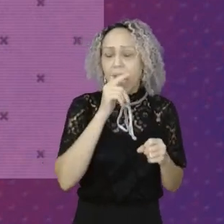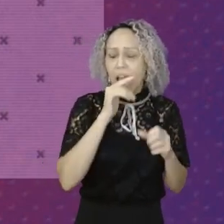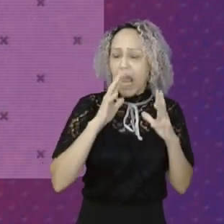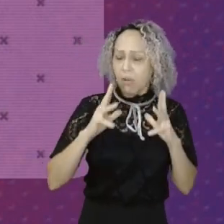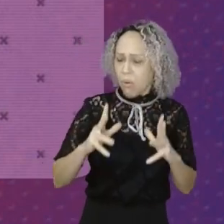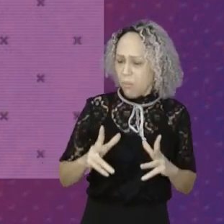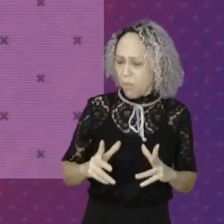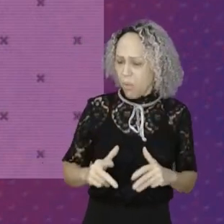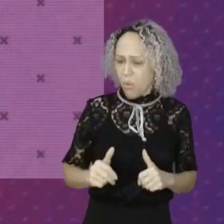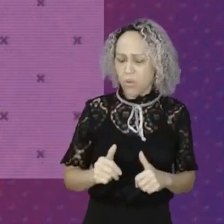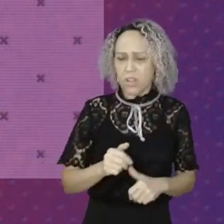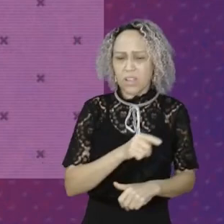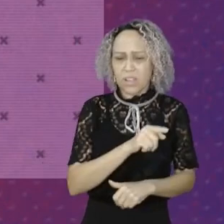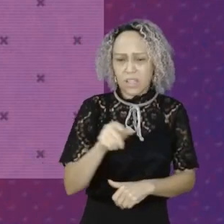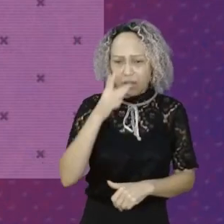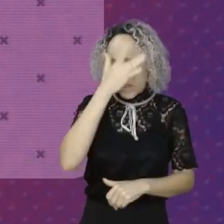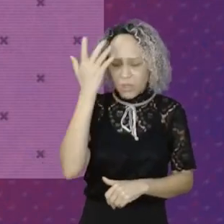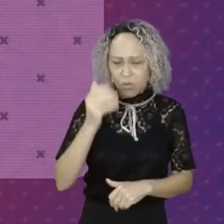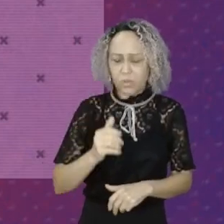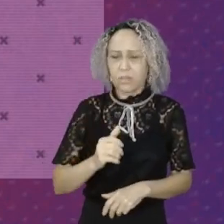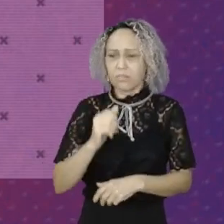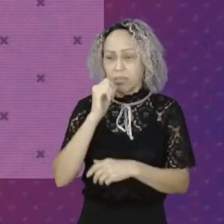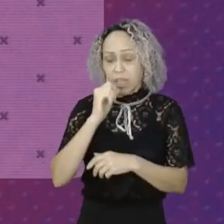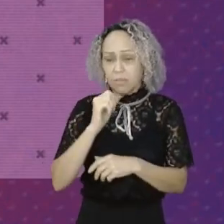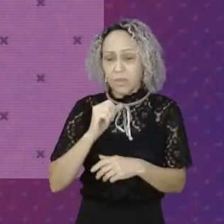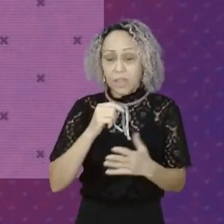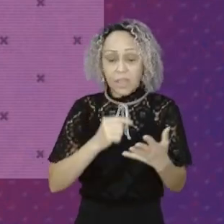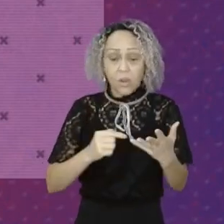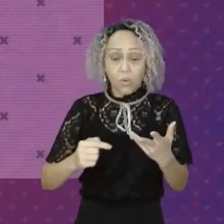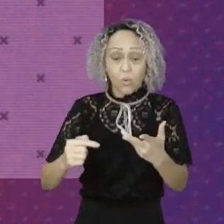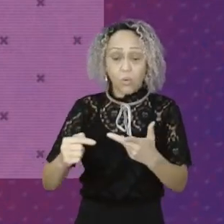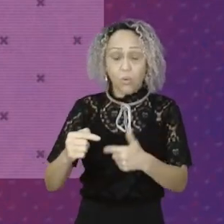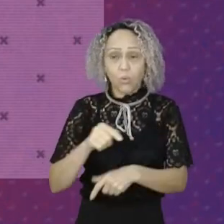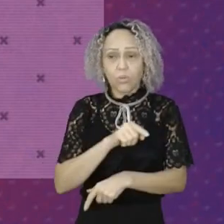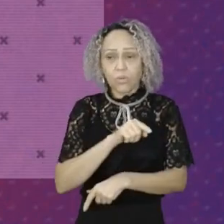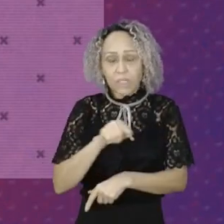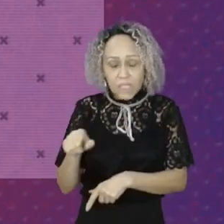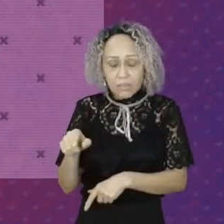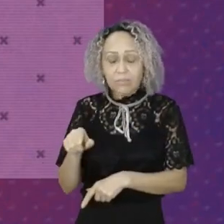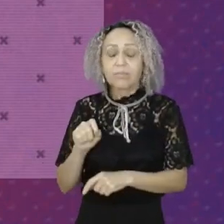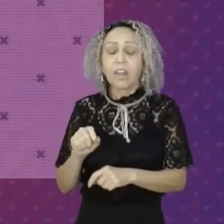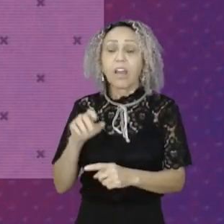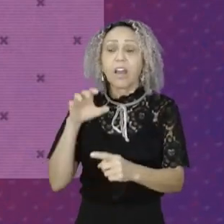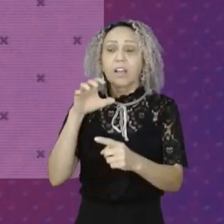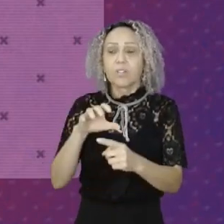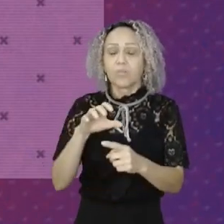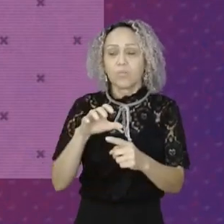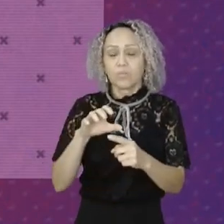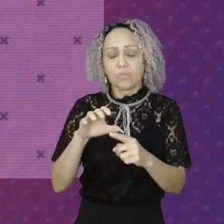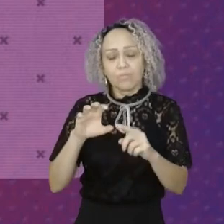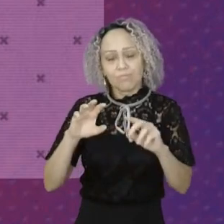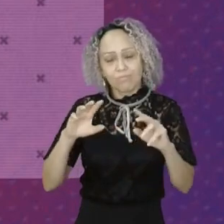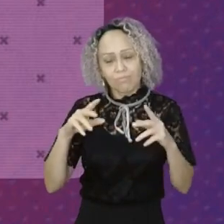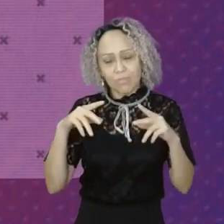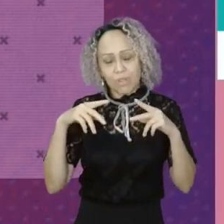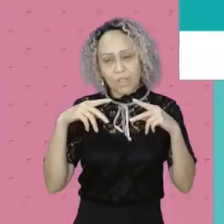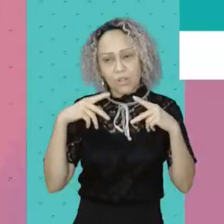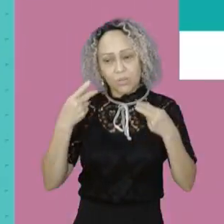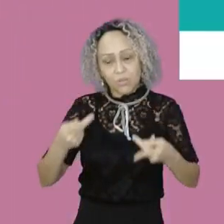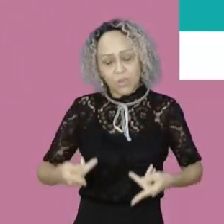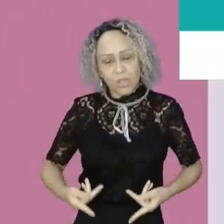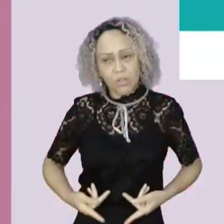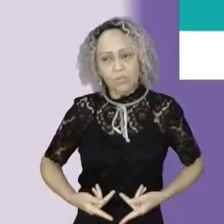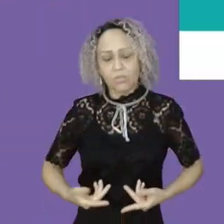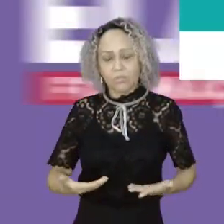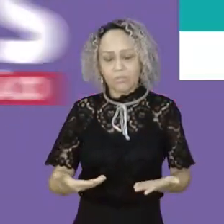bebem. Ou seja, tudo isso influencia no comportamento de um ser humano. E é isso que o Estado tem que